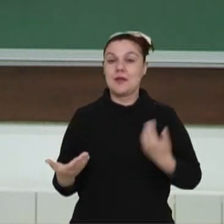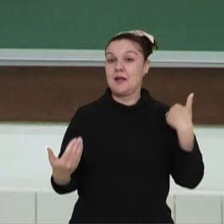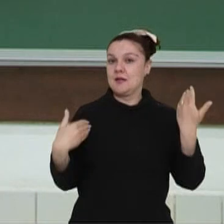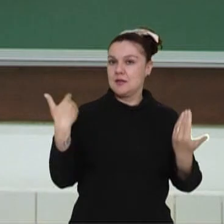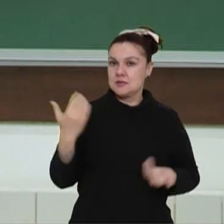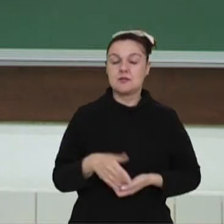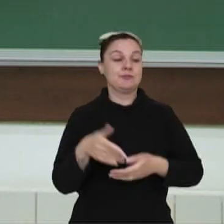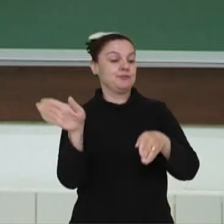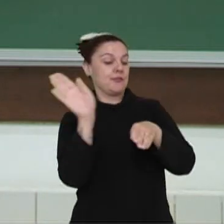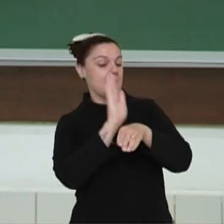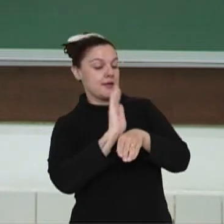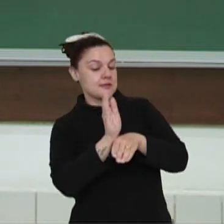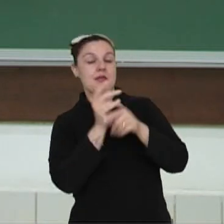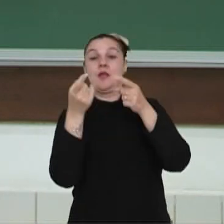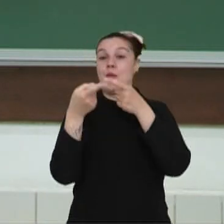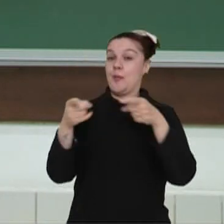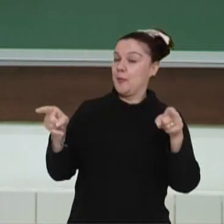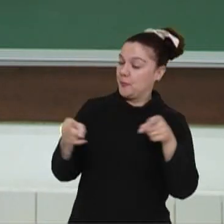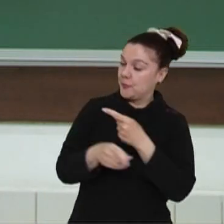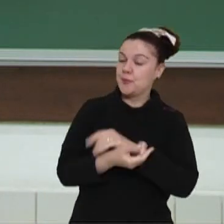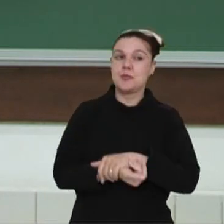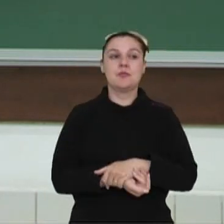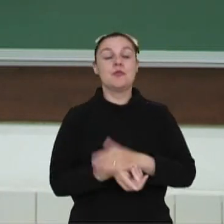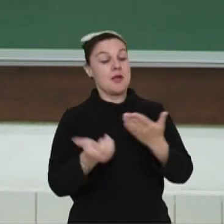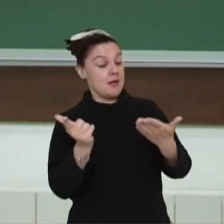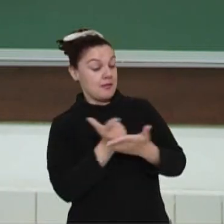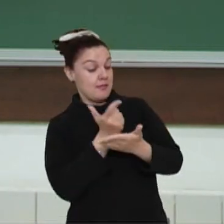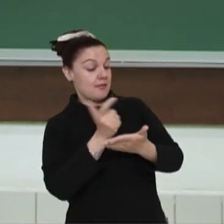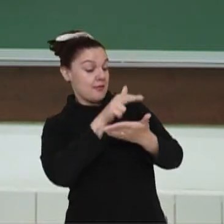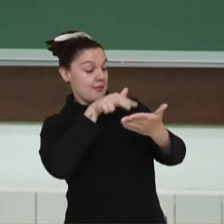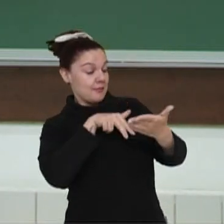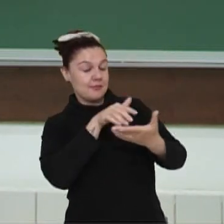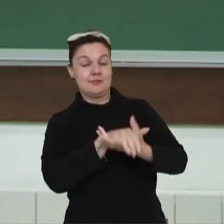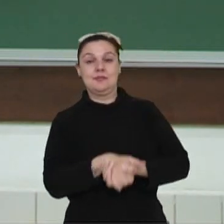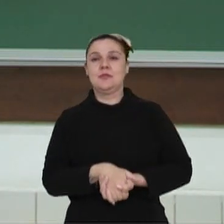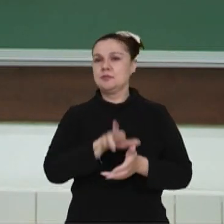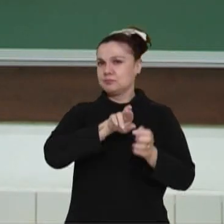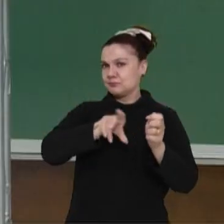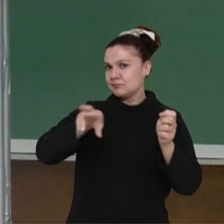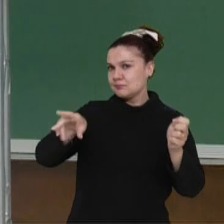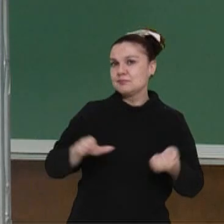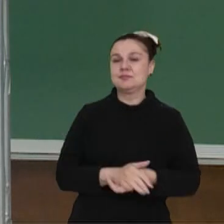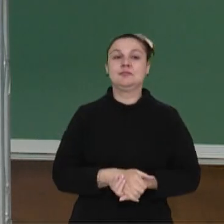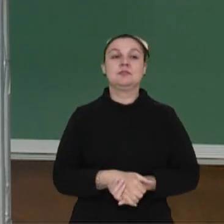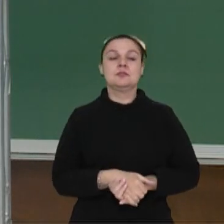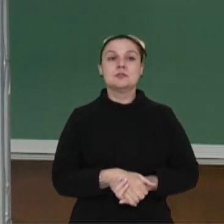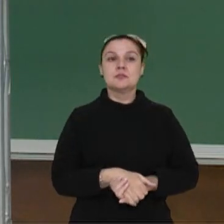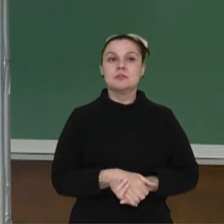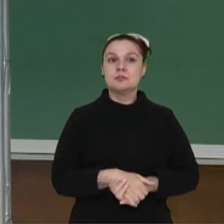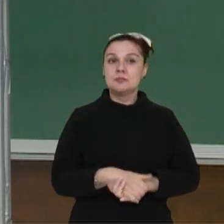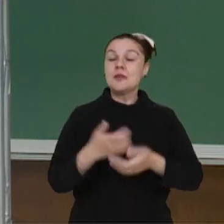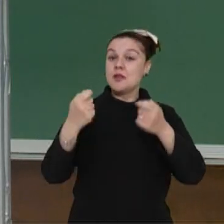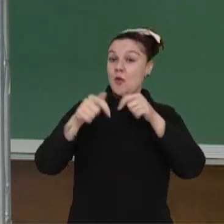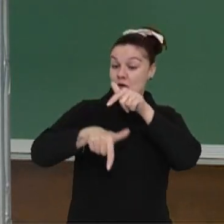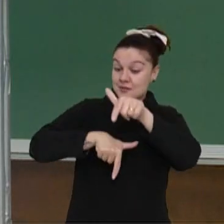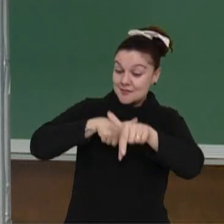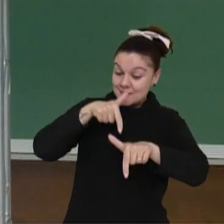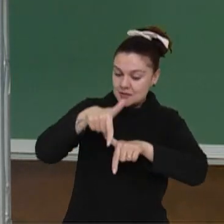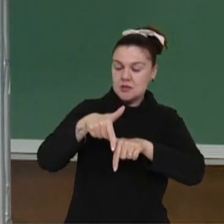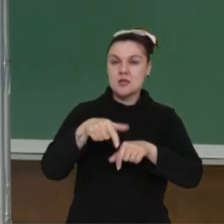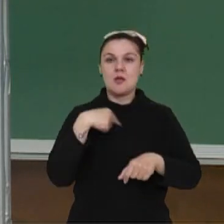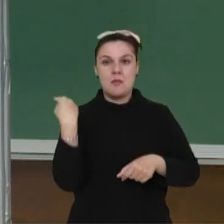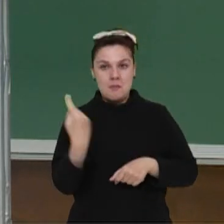lazer, cinema, música, livro, né? Várias coisas. Então, a gente trabalha